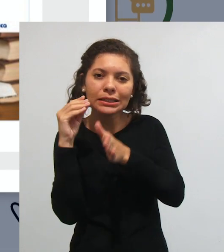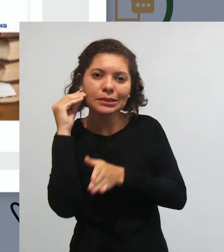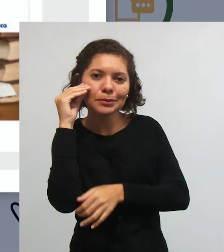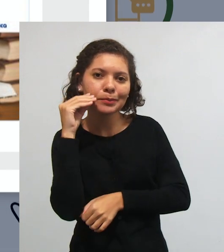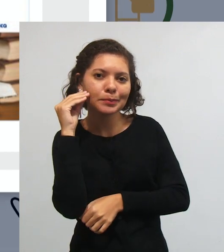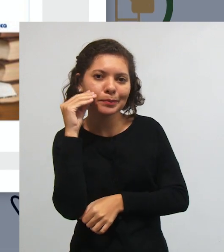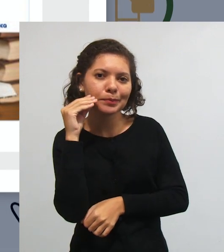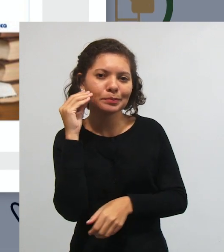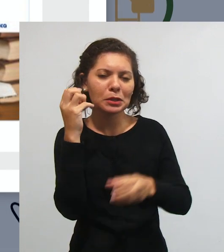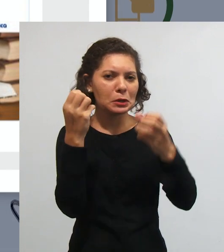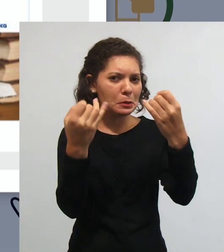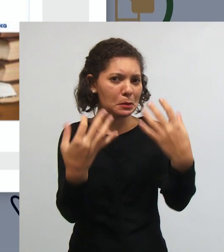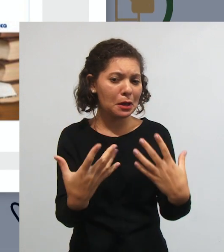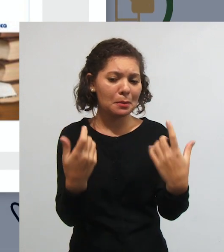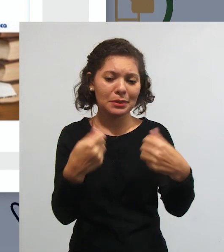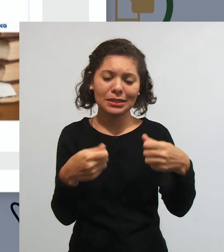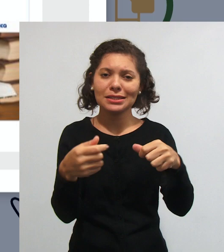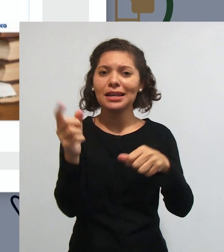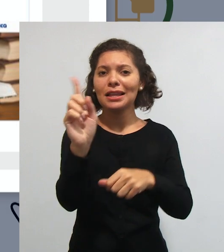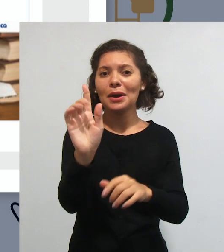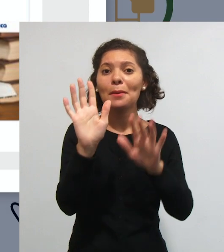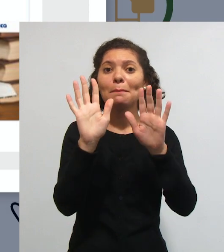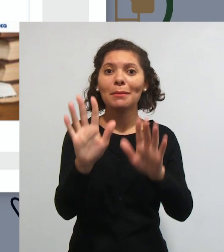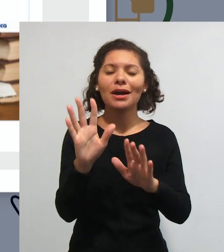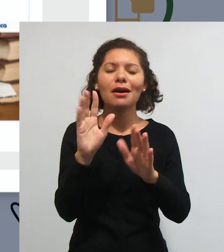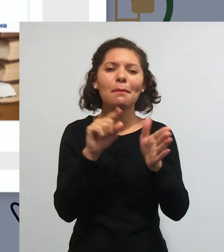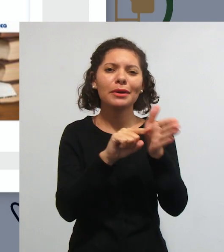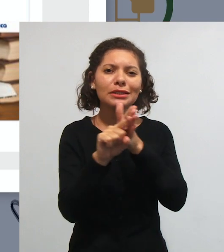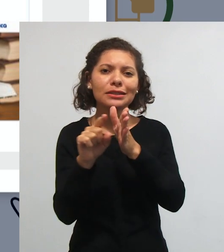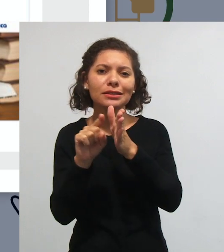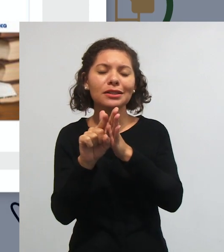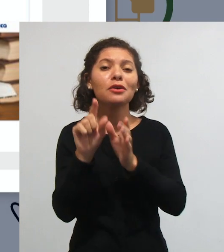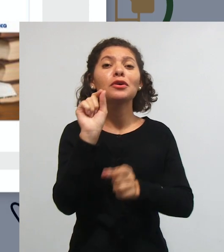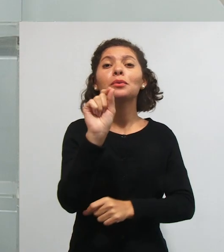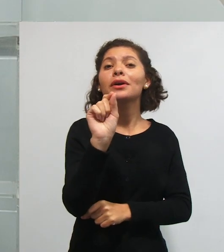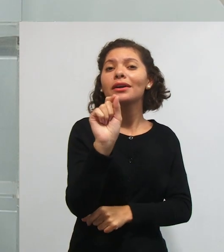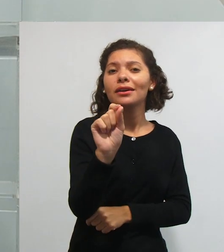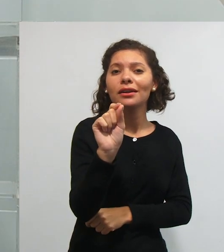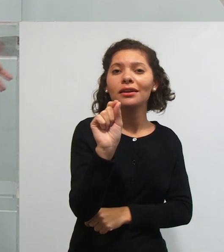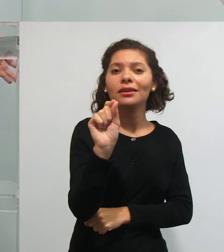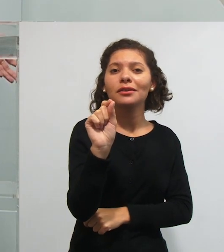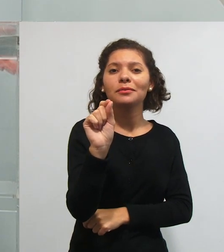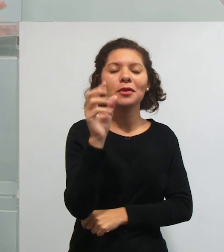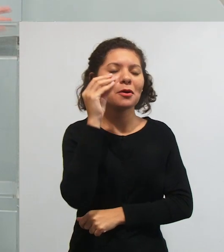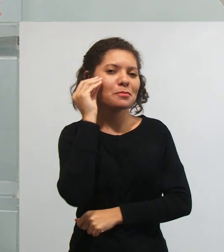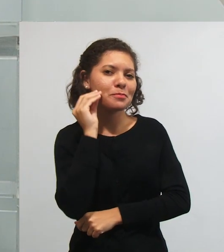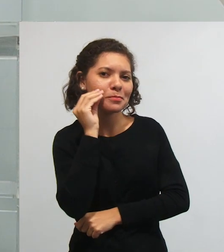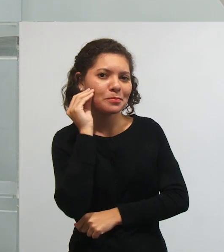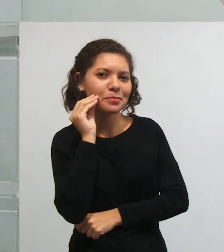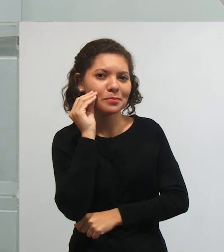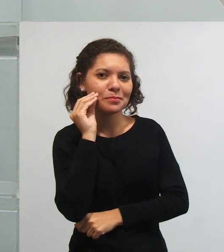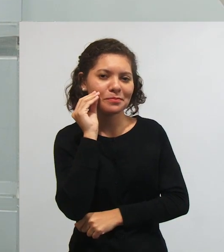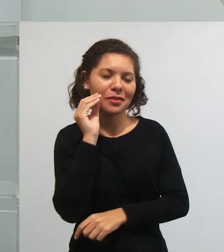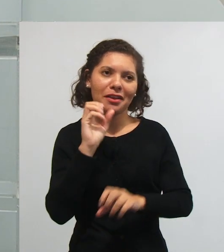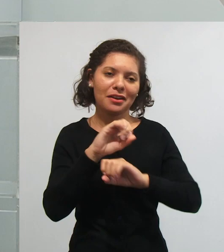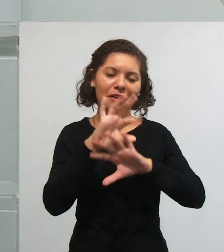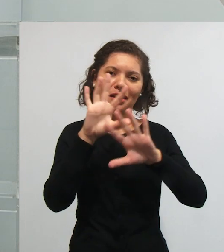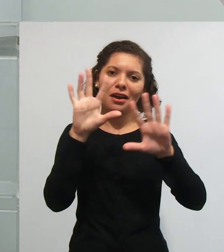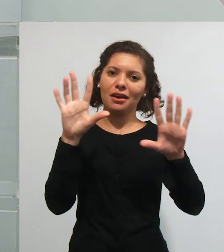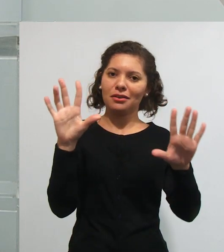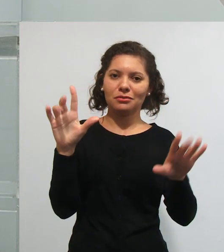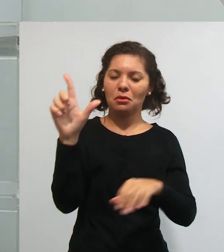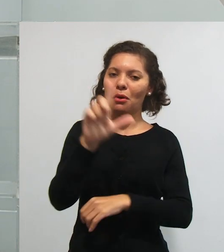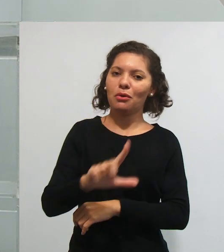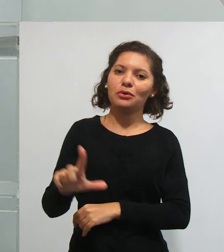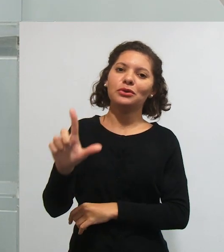explicar. Mas a pesquisa experimental é aquela que faz o quê? É aquela que experimenta, claro, né? Aquela que